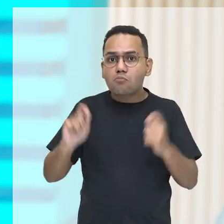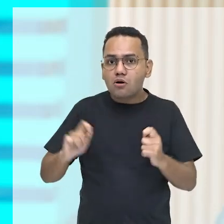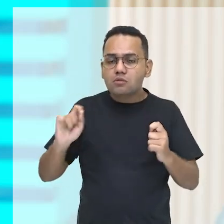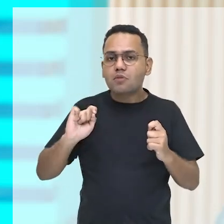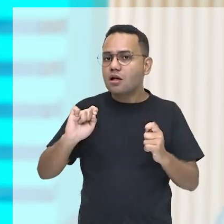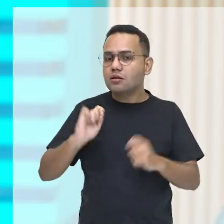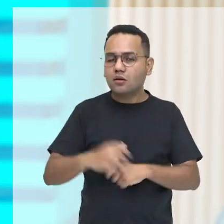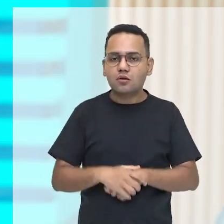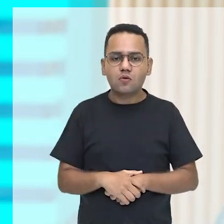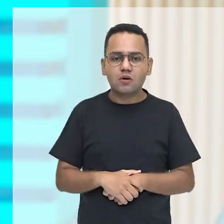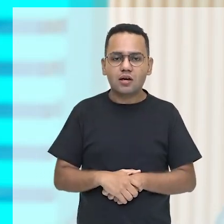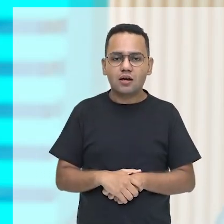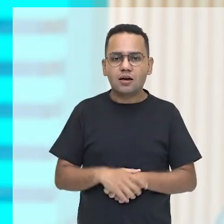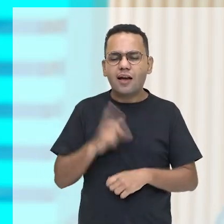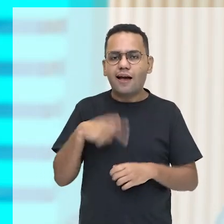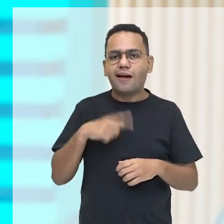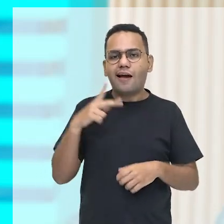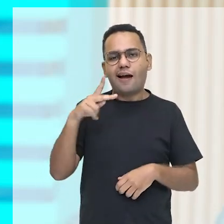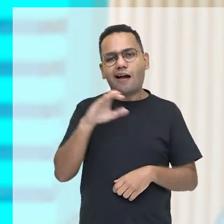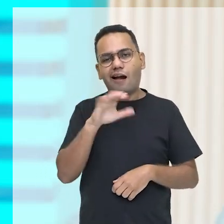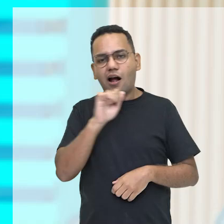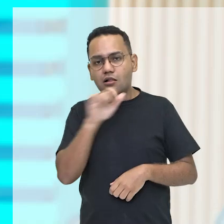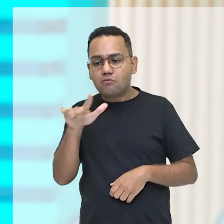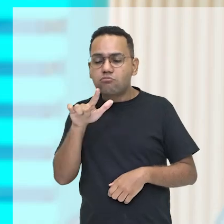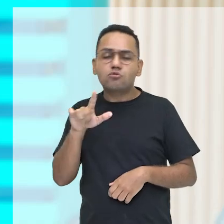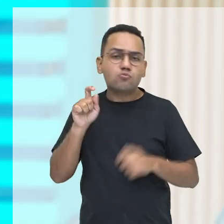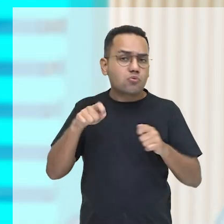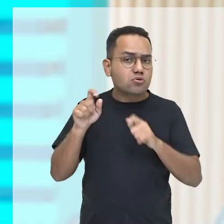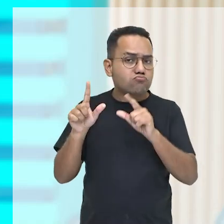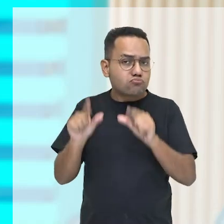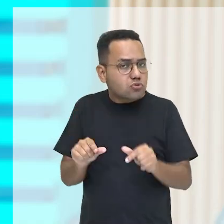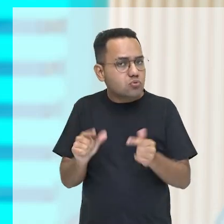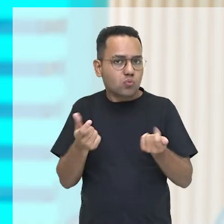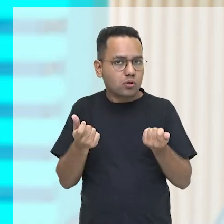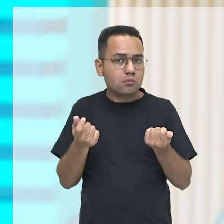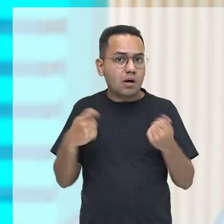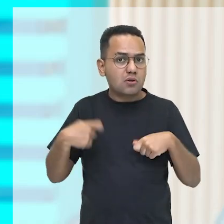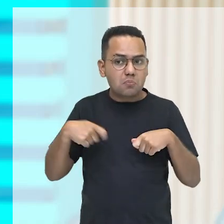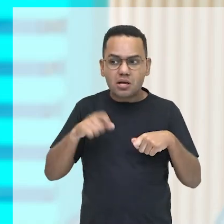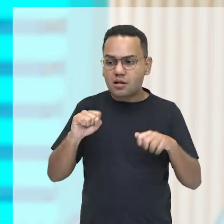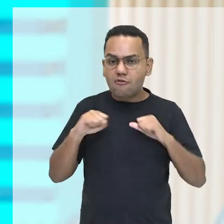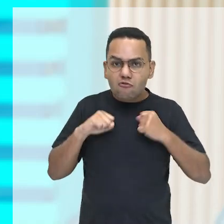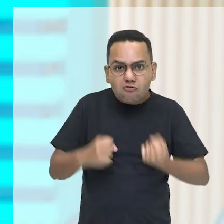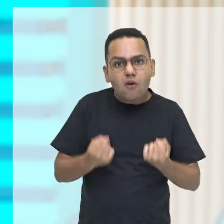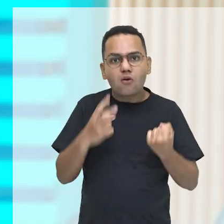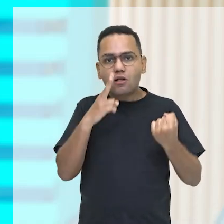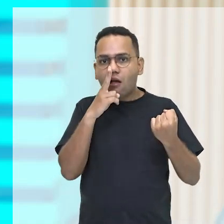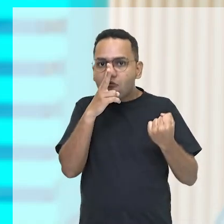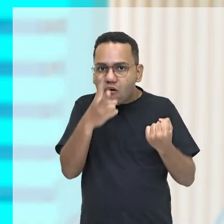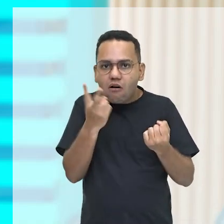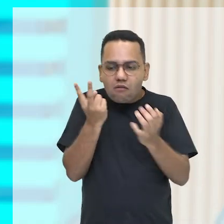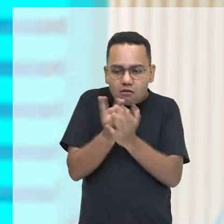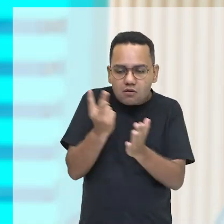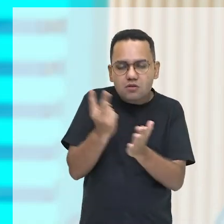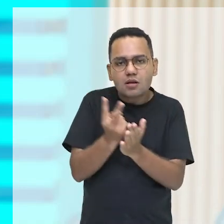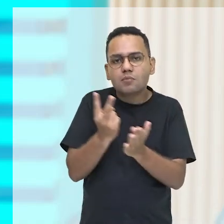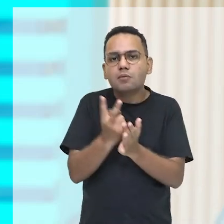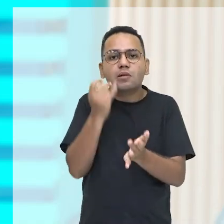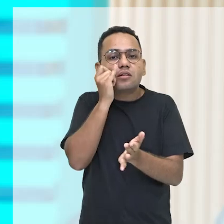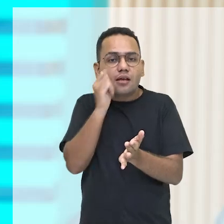bastante caloria, mas faça mesmo com bastante intensidade, bastante esforço para poder fugir